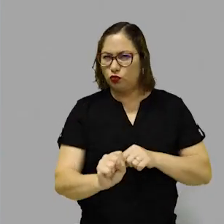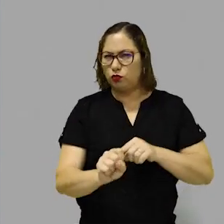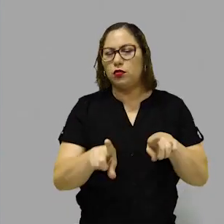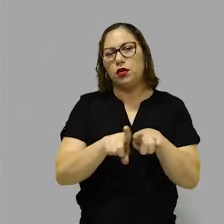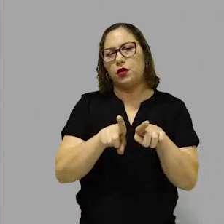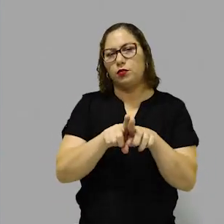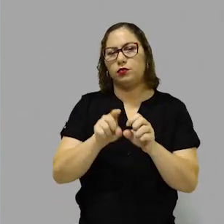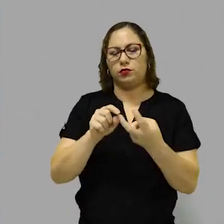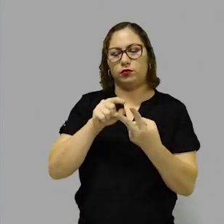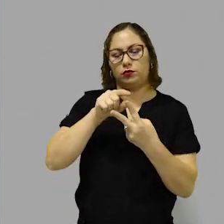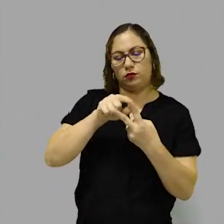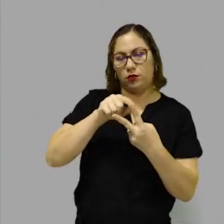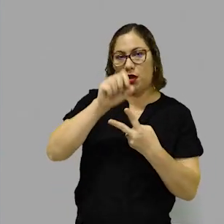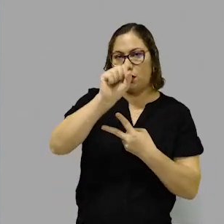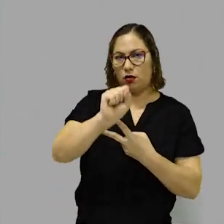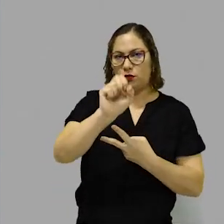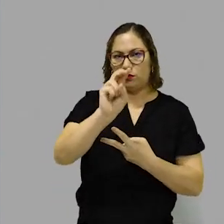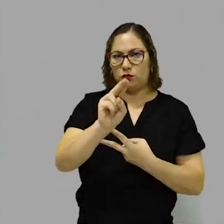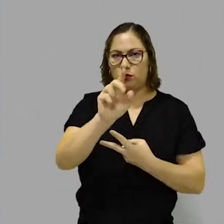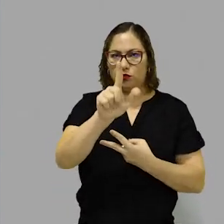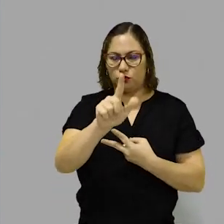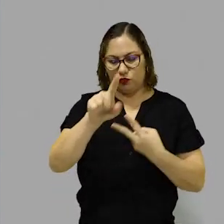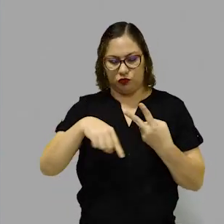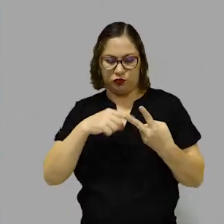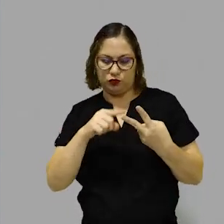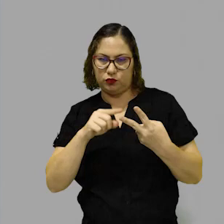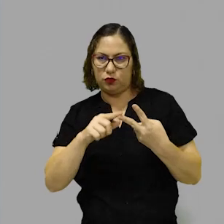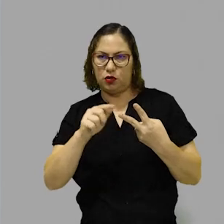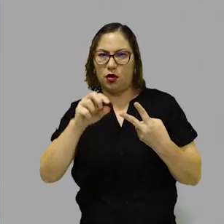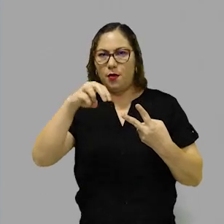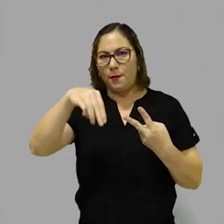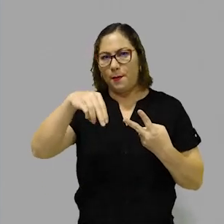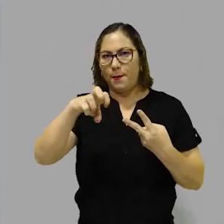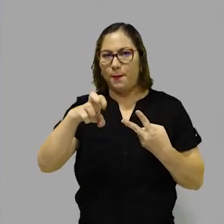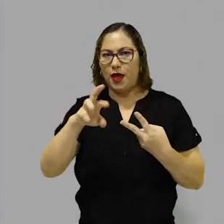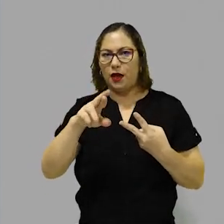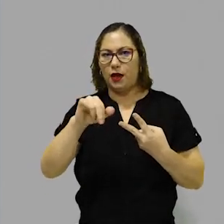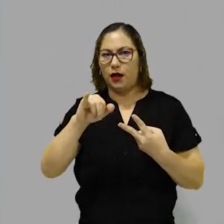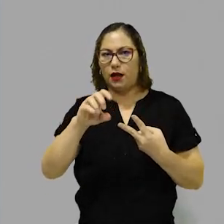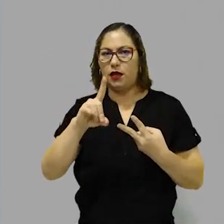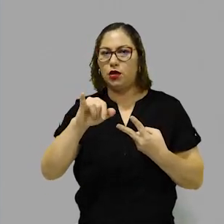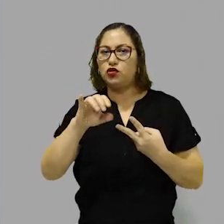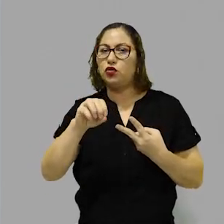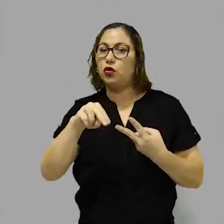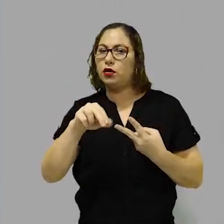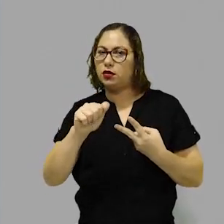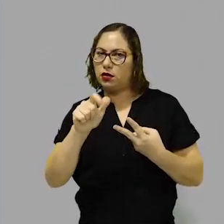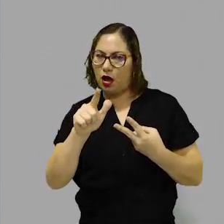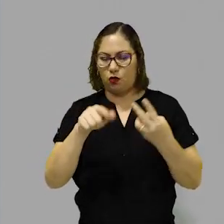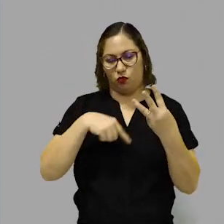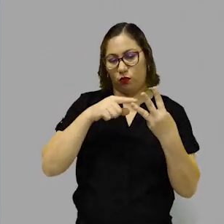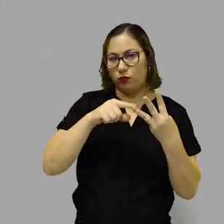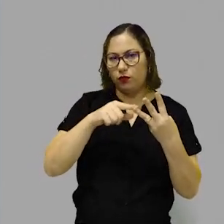de meridional ou austral. Meridional ou